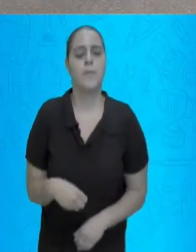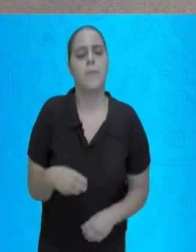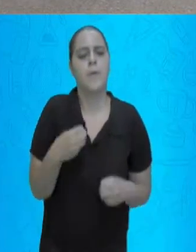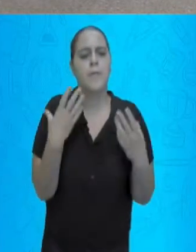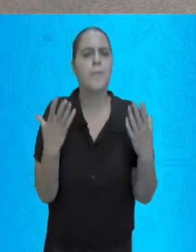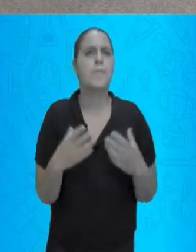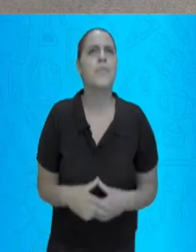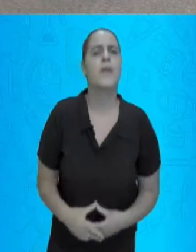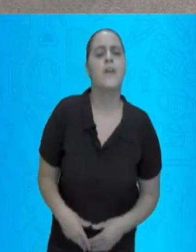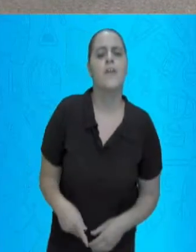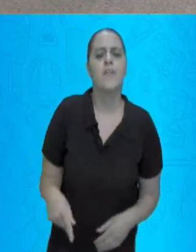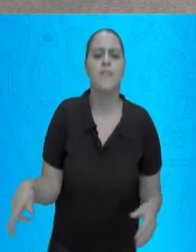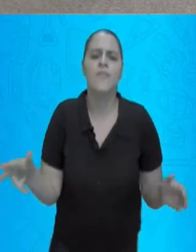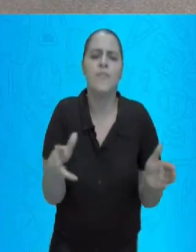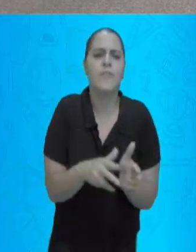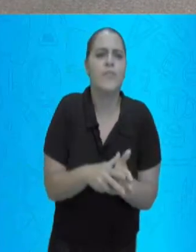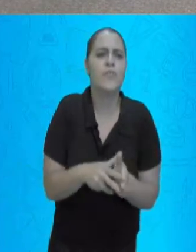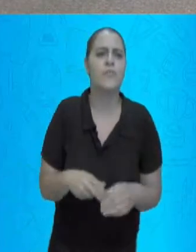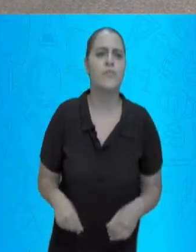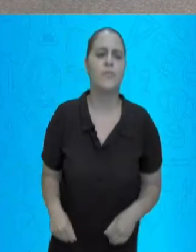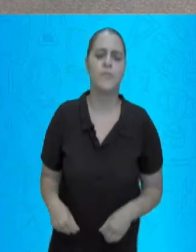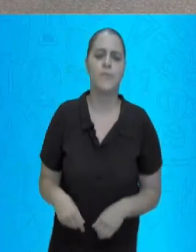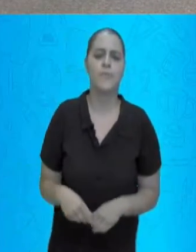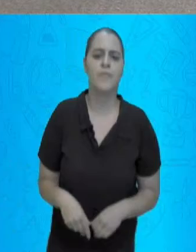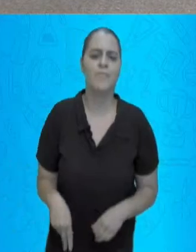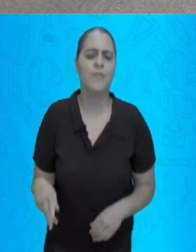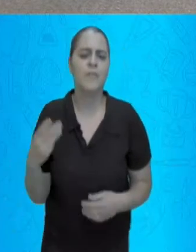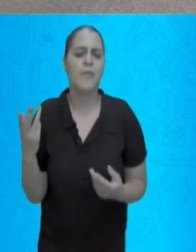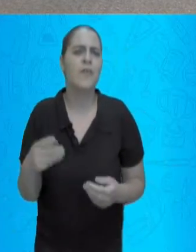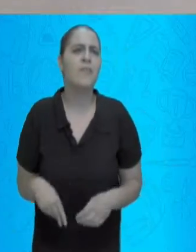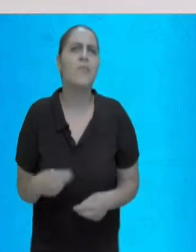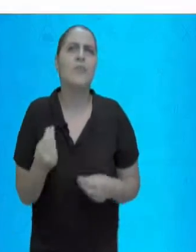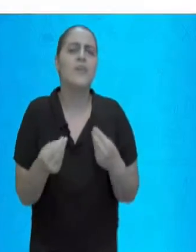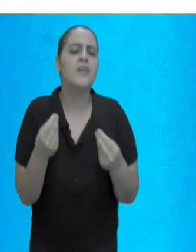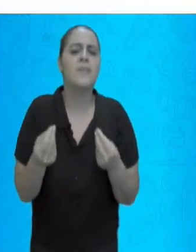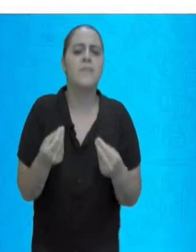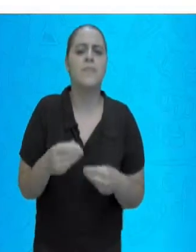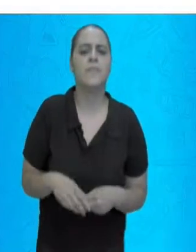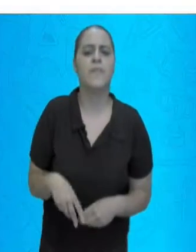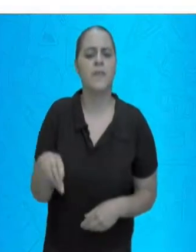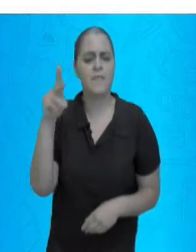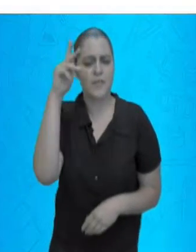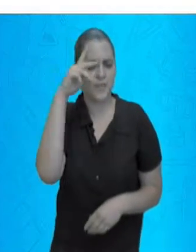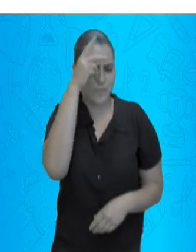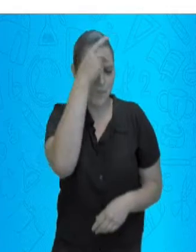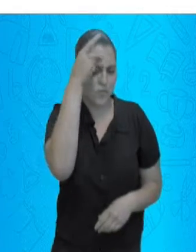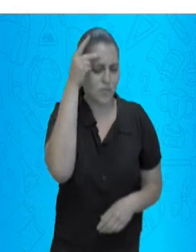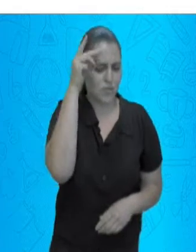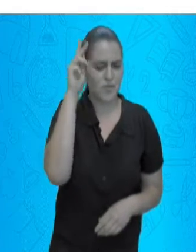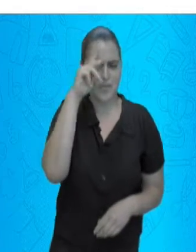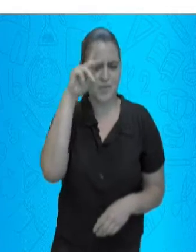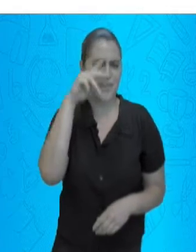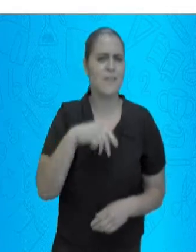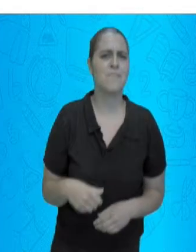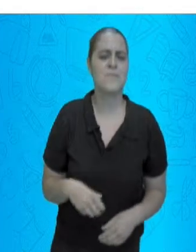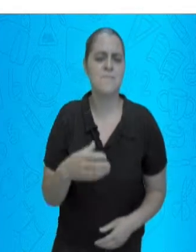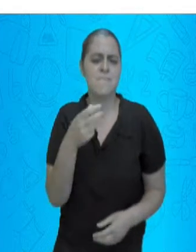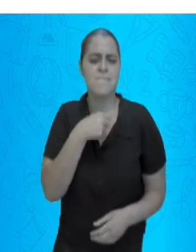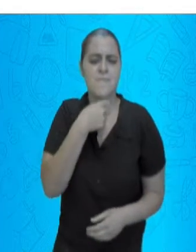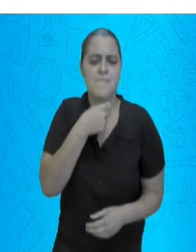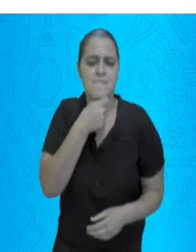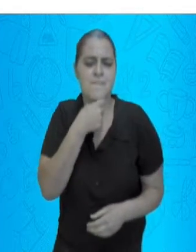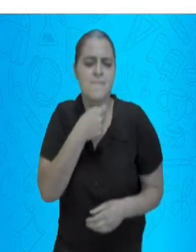bem, fósseis. Embora para algumas pessoas lembre coisas